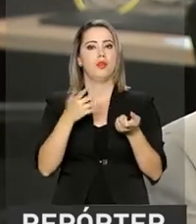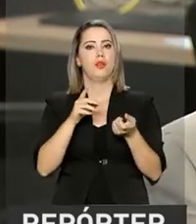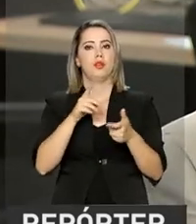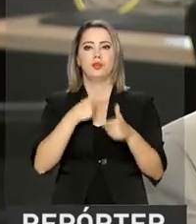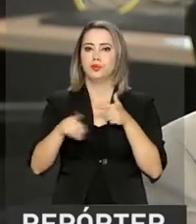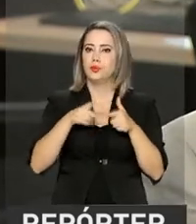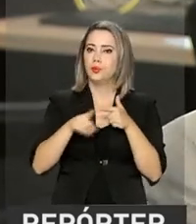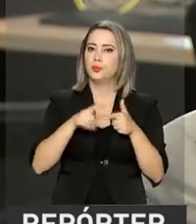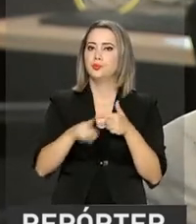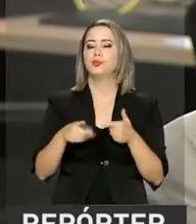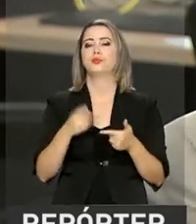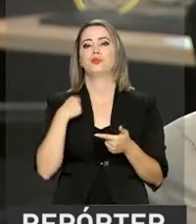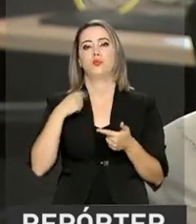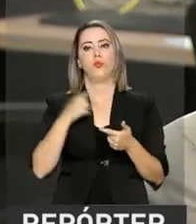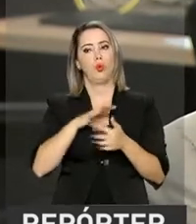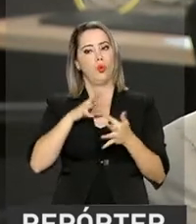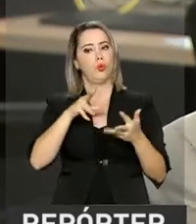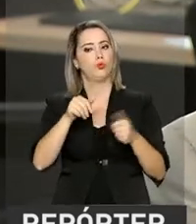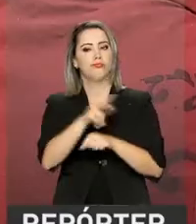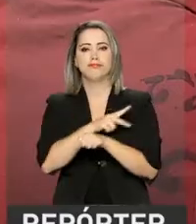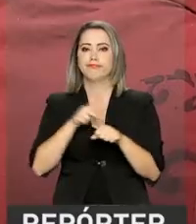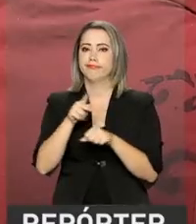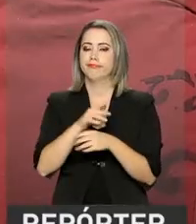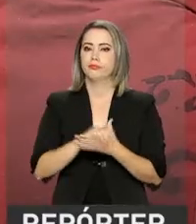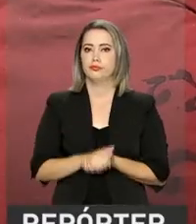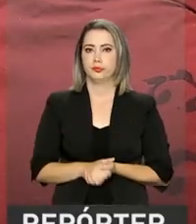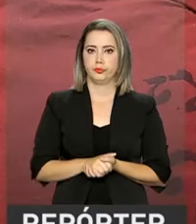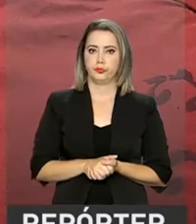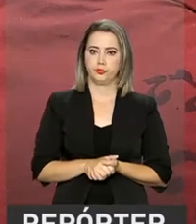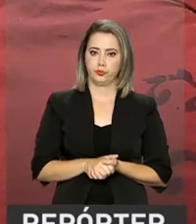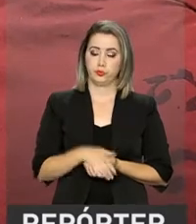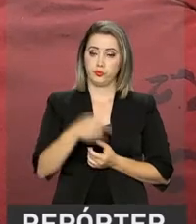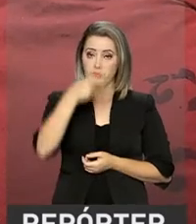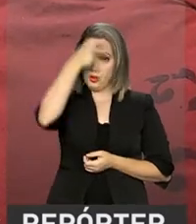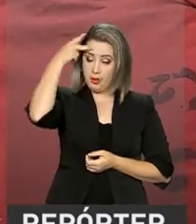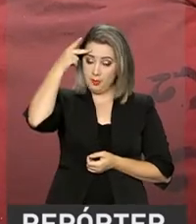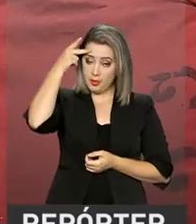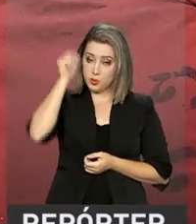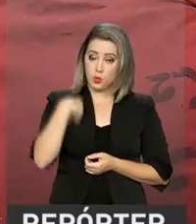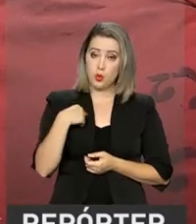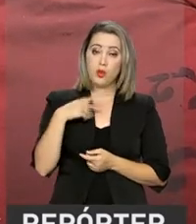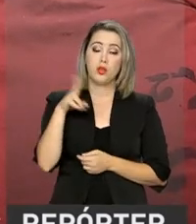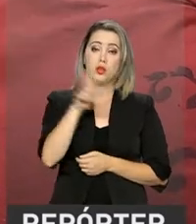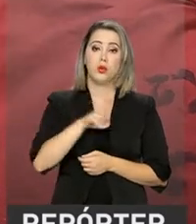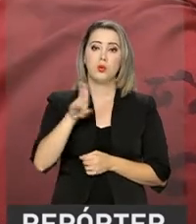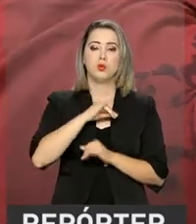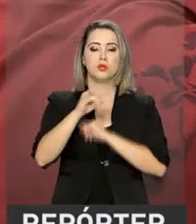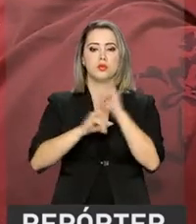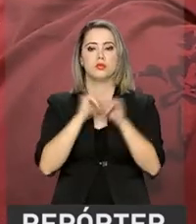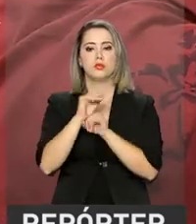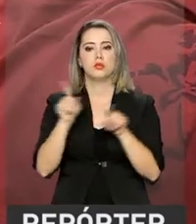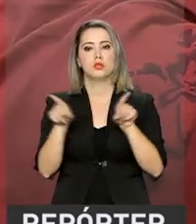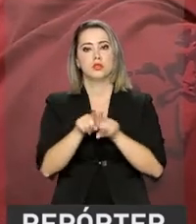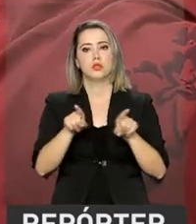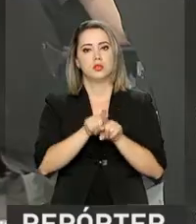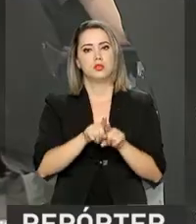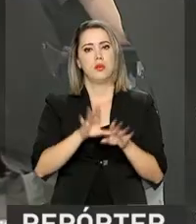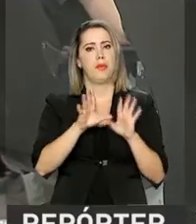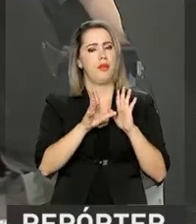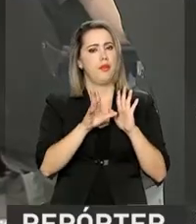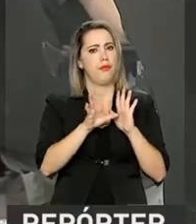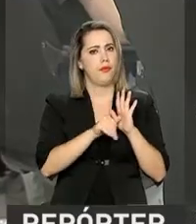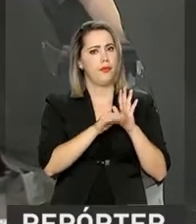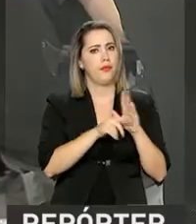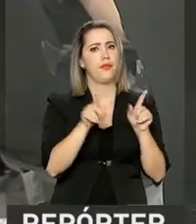redes criminosas espalhados pelo mundo inteiro o usuário de internet deve ficar atento também às tentativas de fraude envolvendo